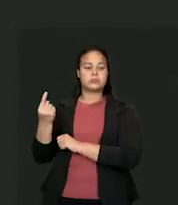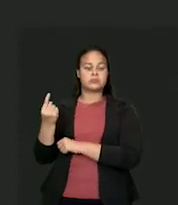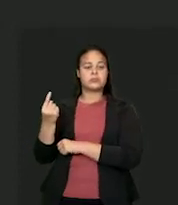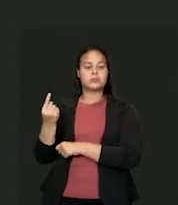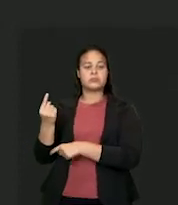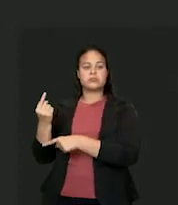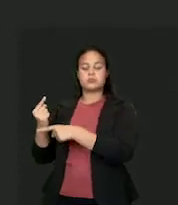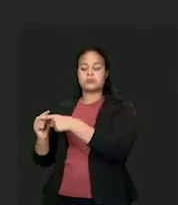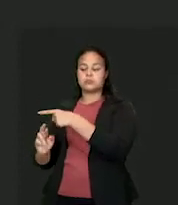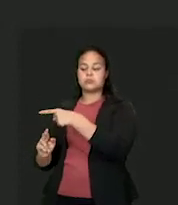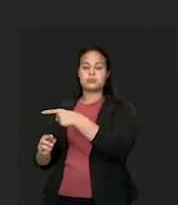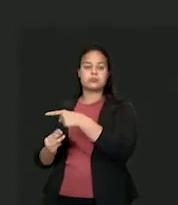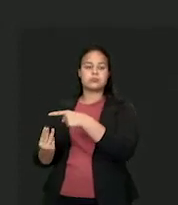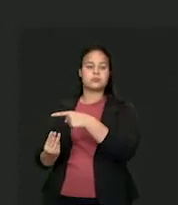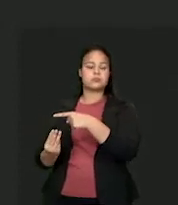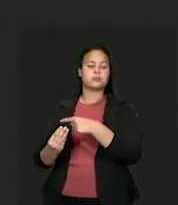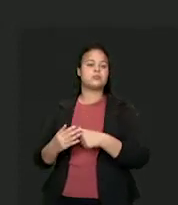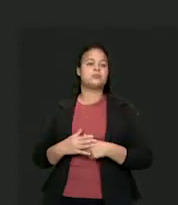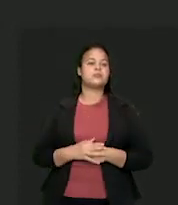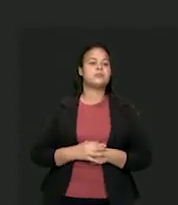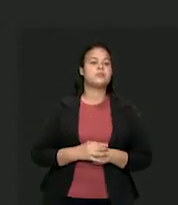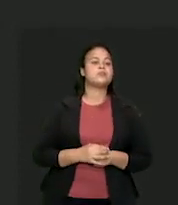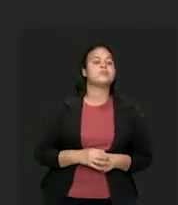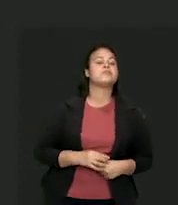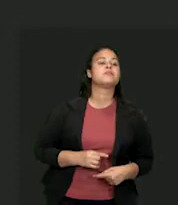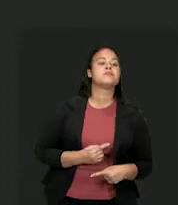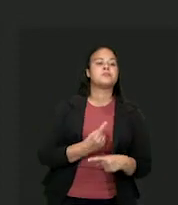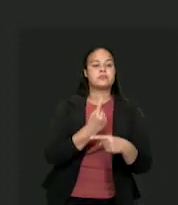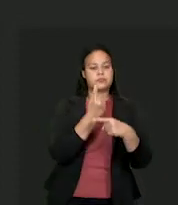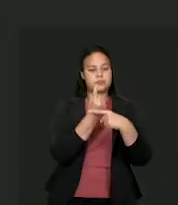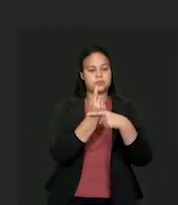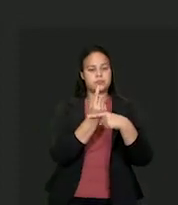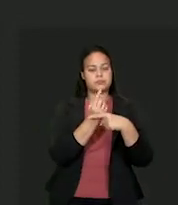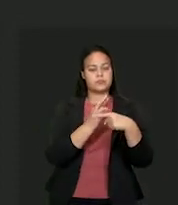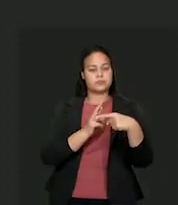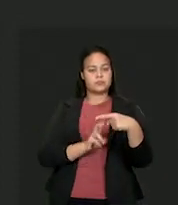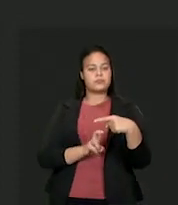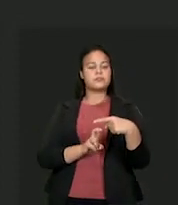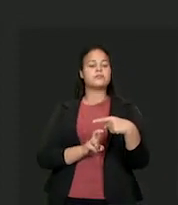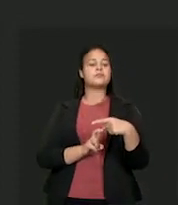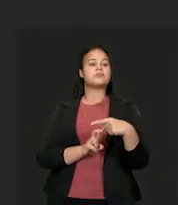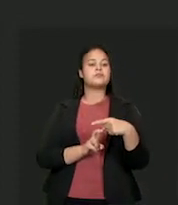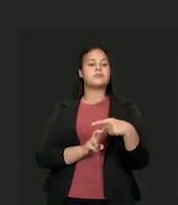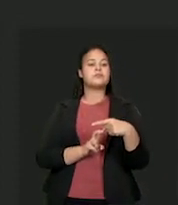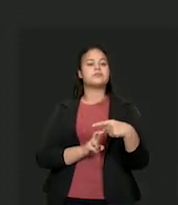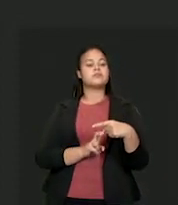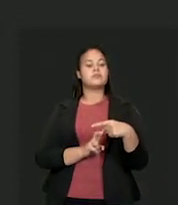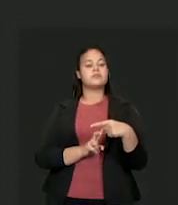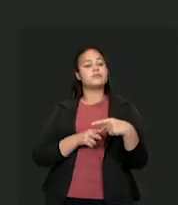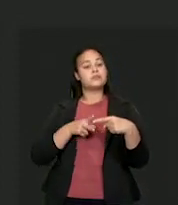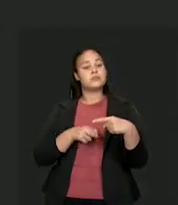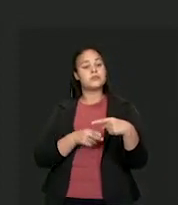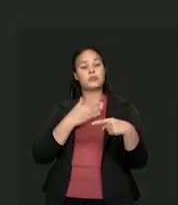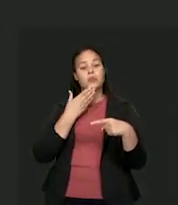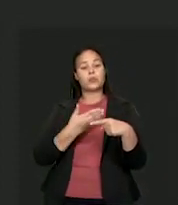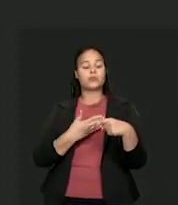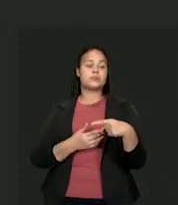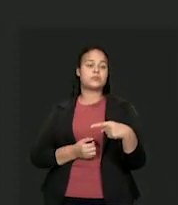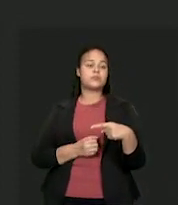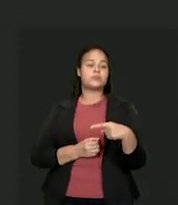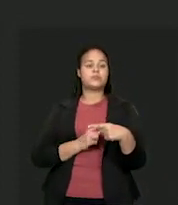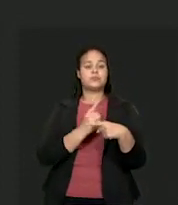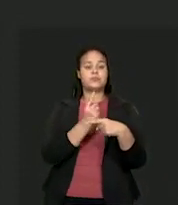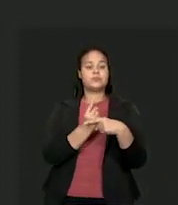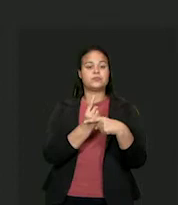sobre R3. 1 sobre REC é igual a